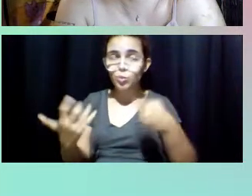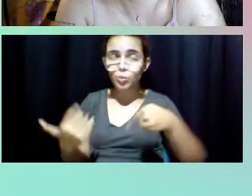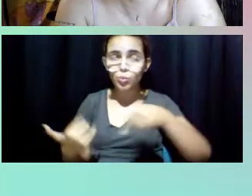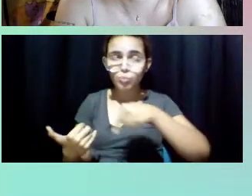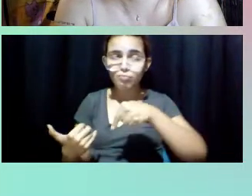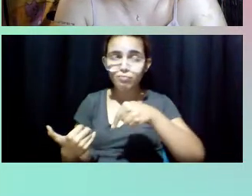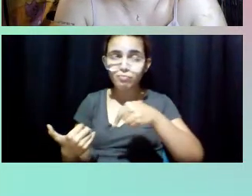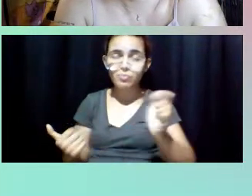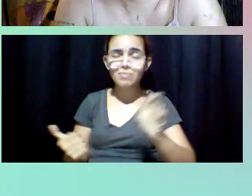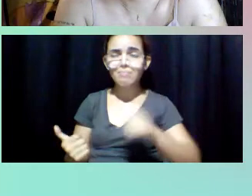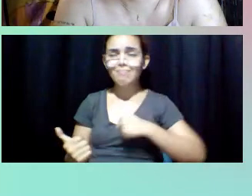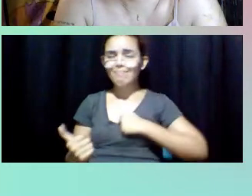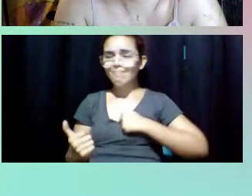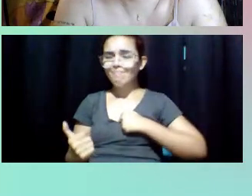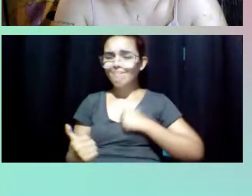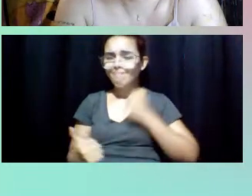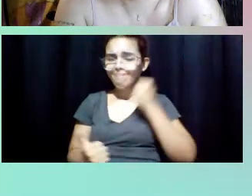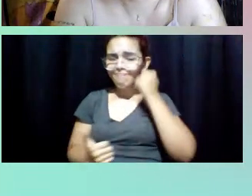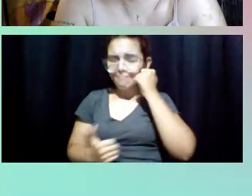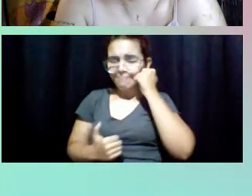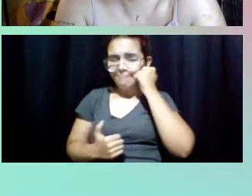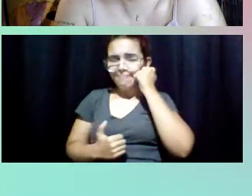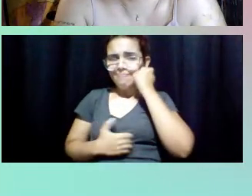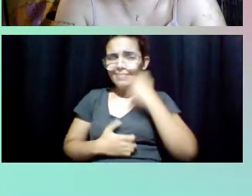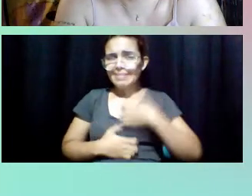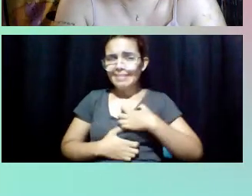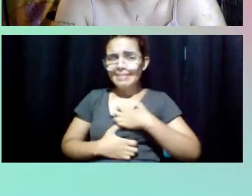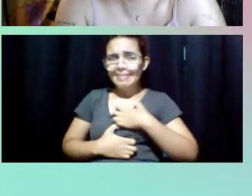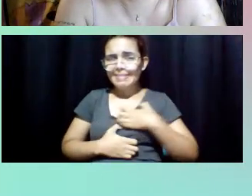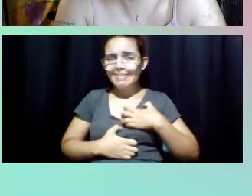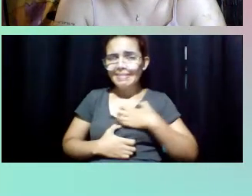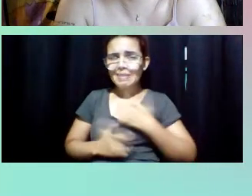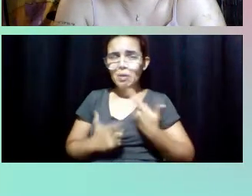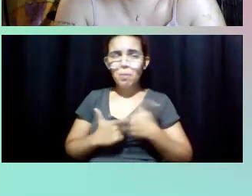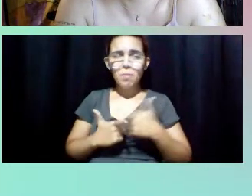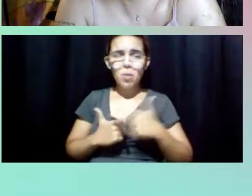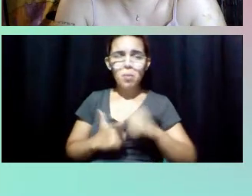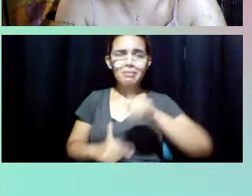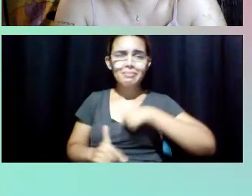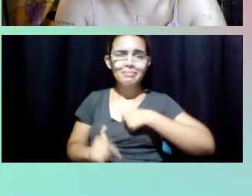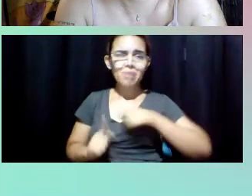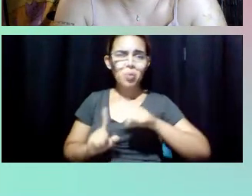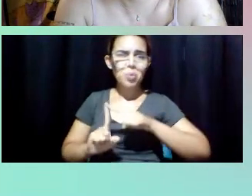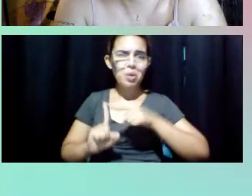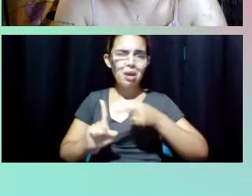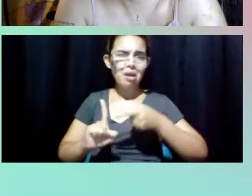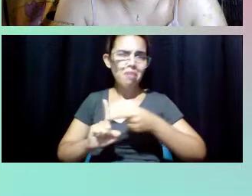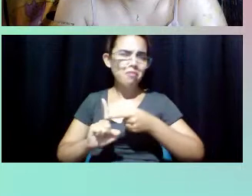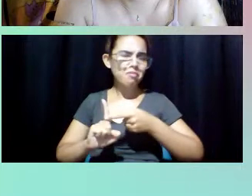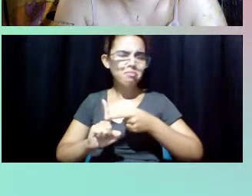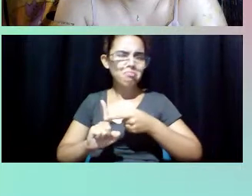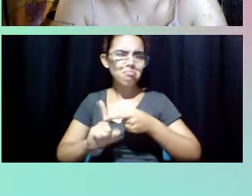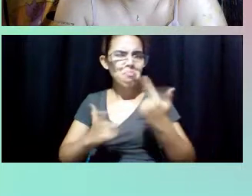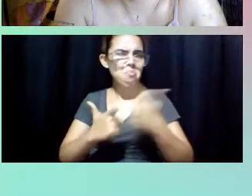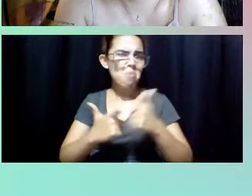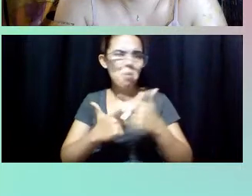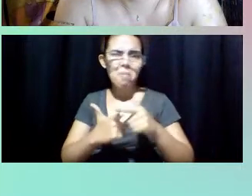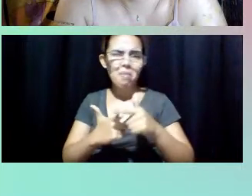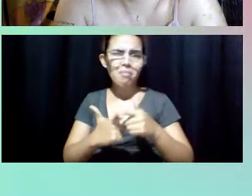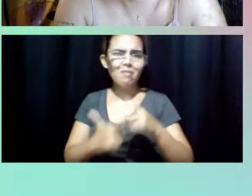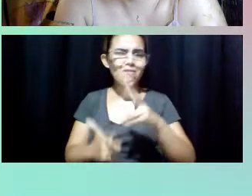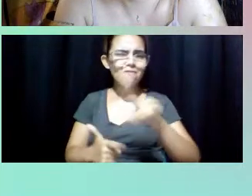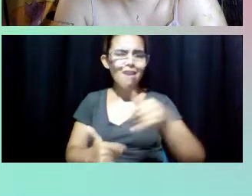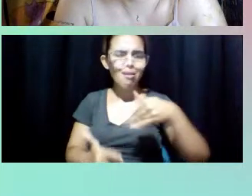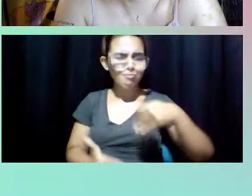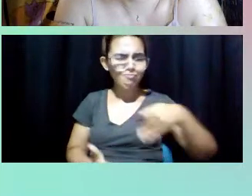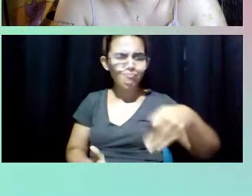se coloca como um problema porque a gente está grávida, porque a gente vai ser mãe. E aquilo, assim, me deu uma segurança,